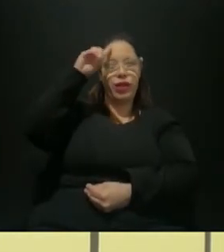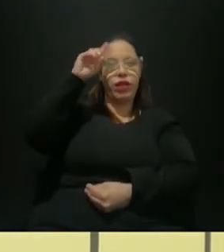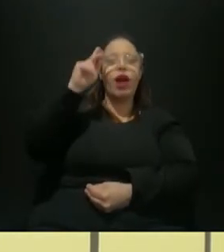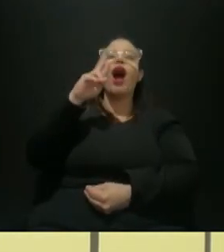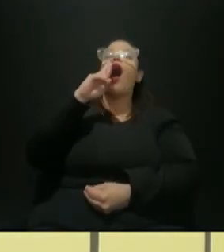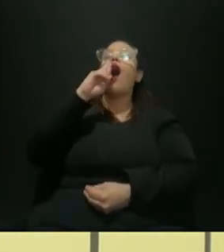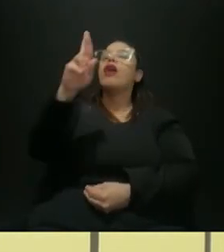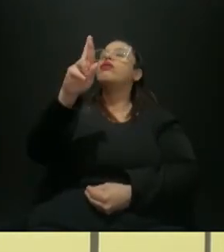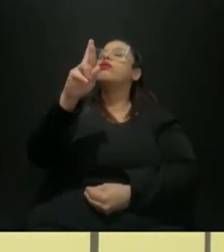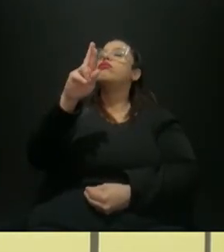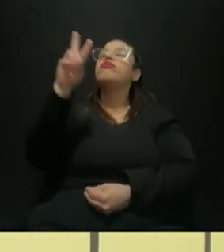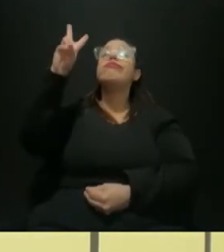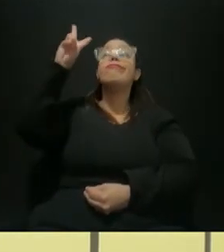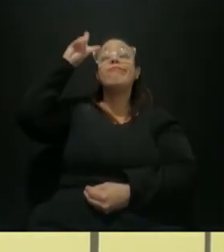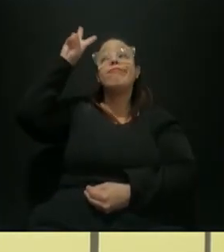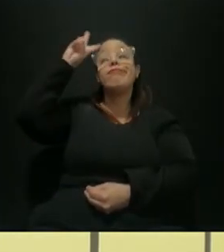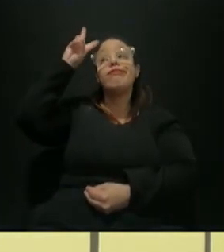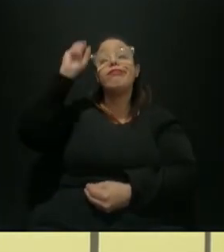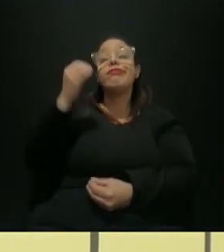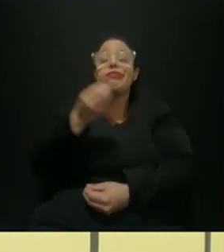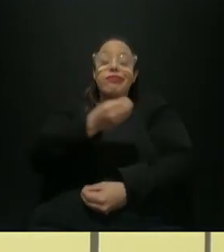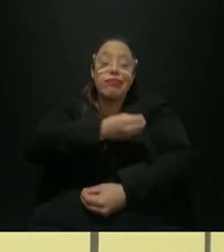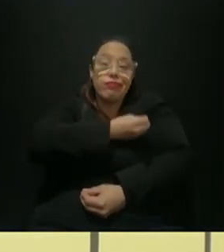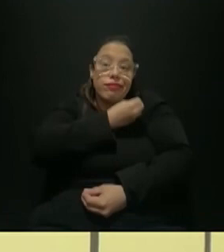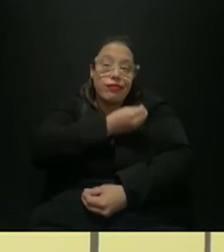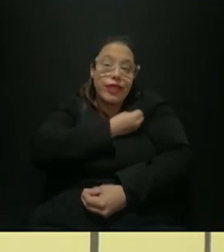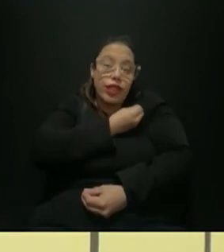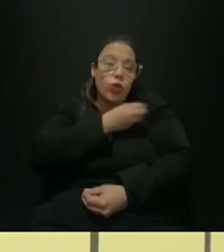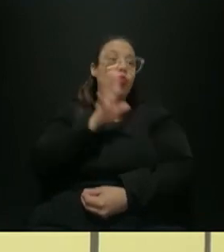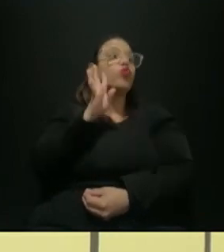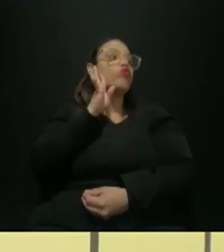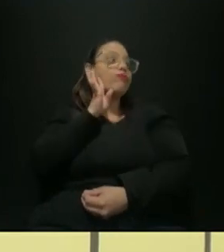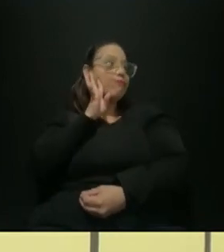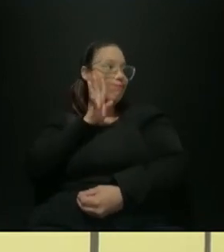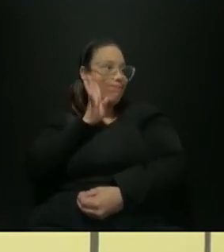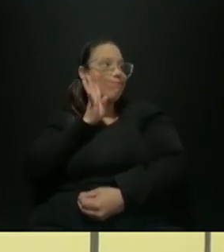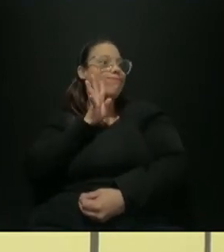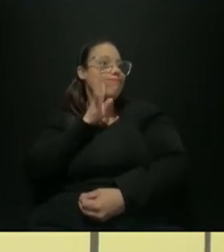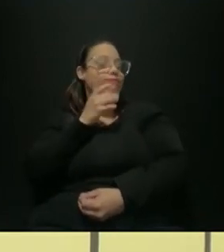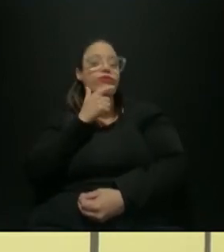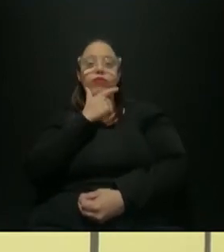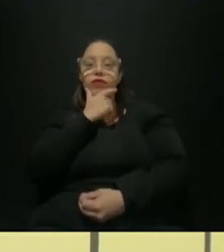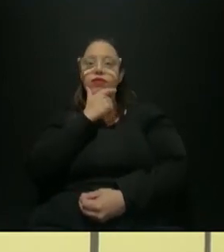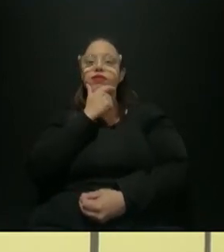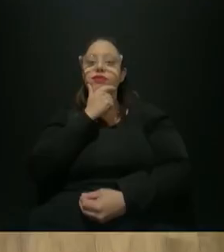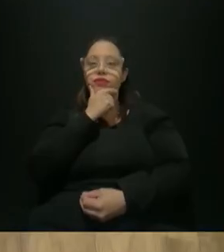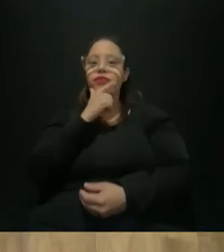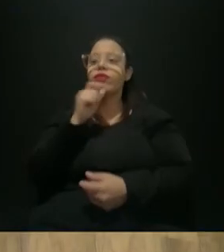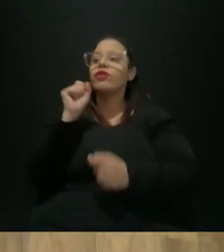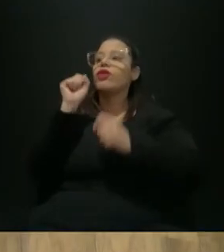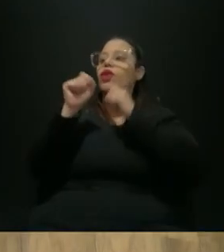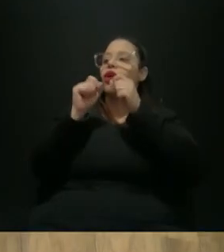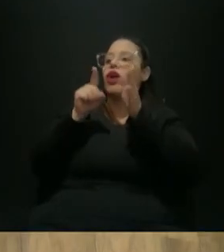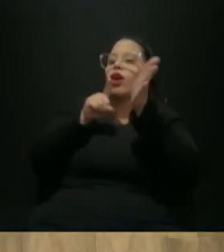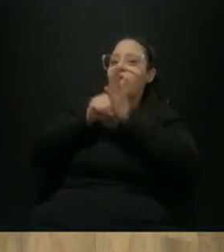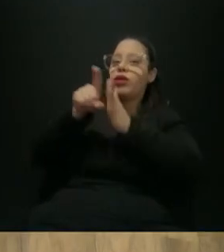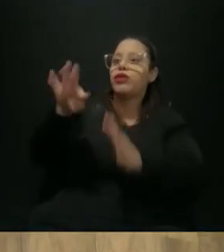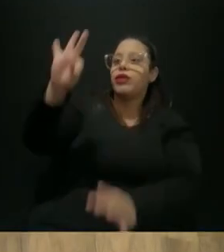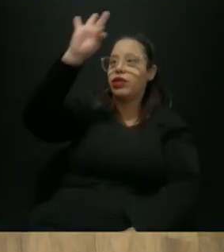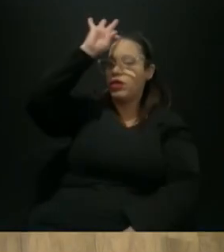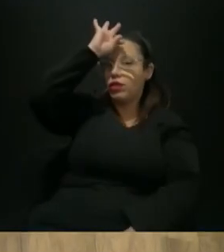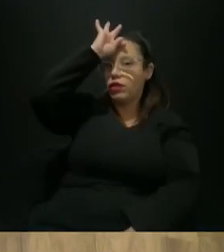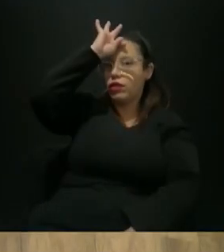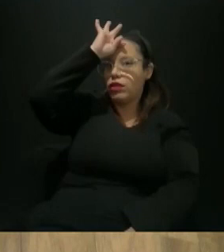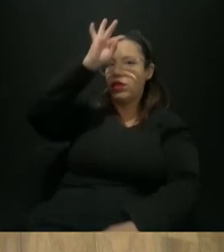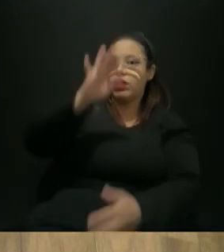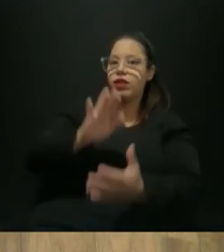eles estão vivendo. É muito interessante porque eles sabem. Agora uma pergunta para o Tiago, mas antes coloque aí.